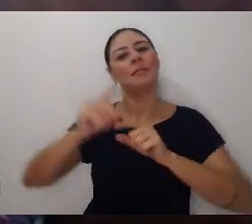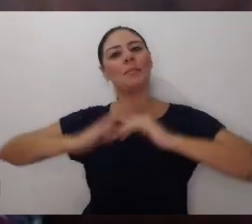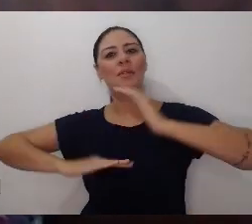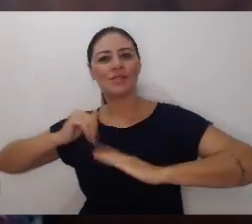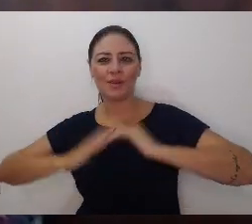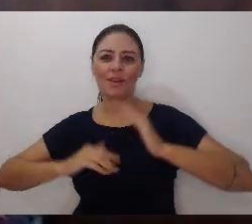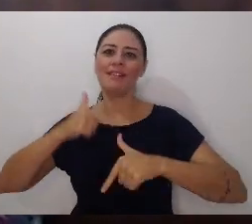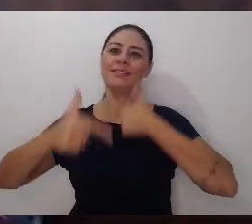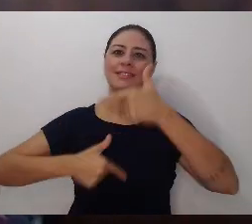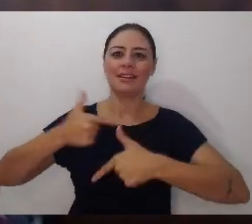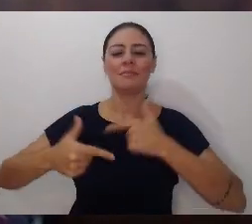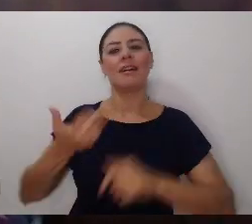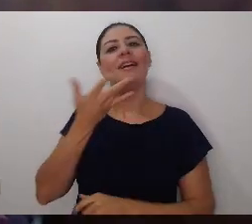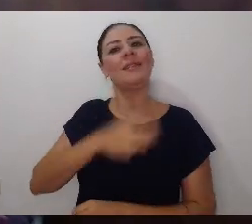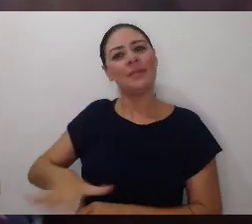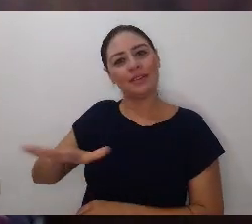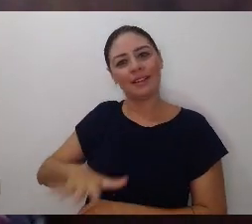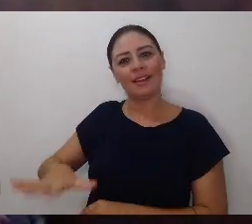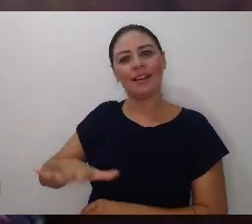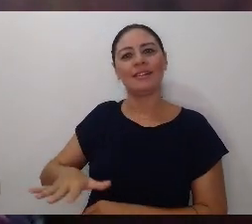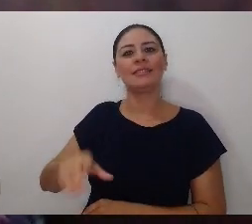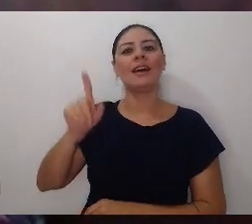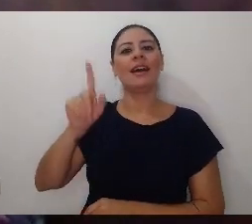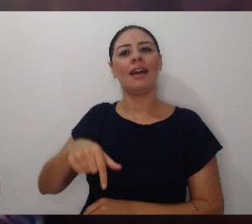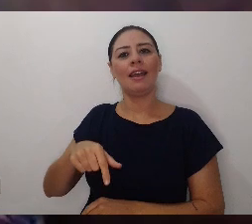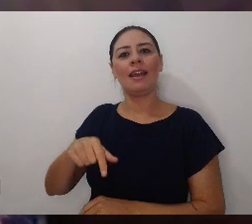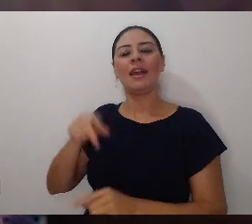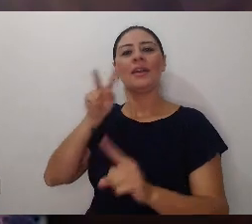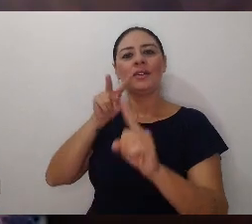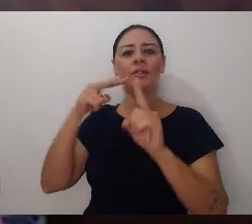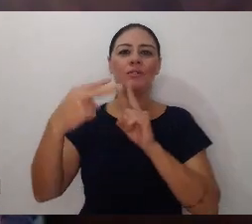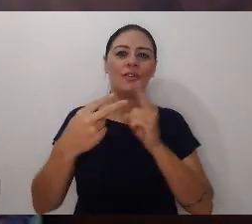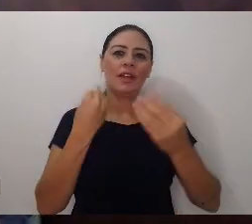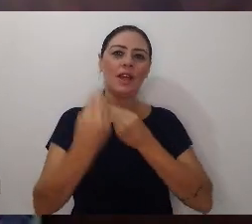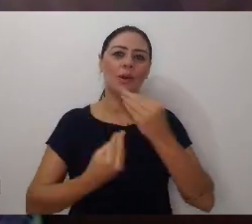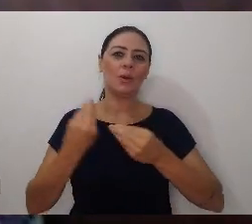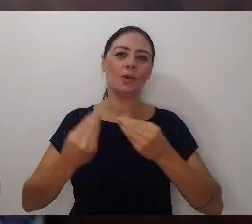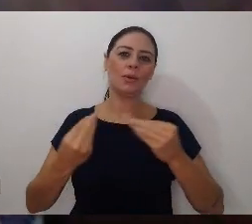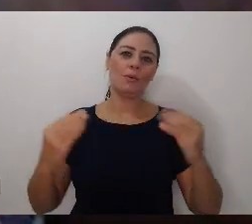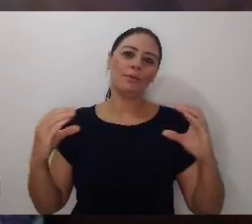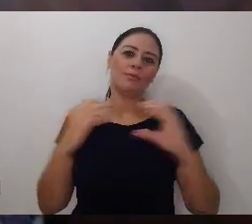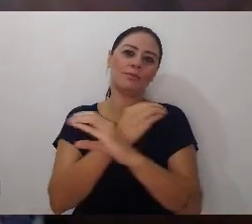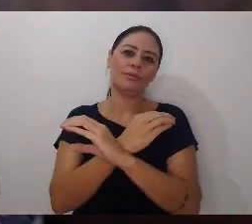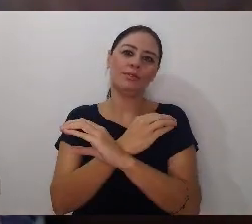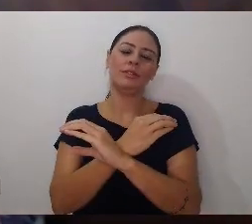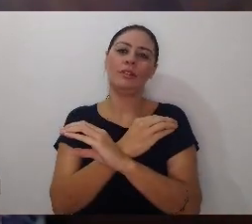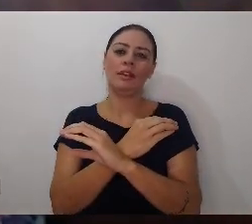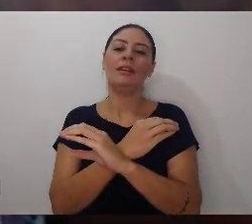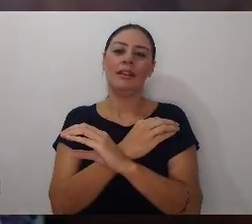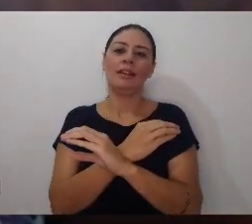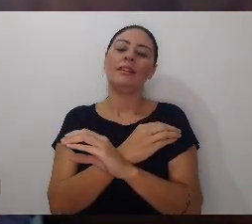nossas famílias, né, para os profissionais que trabalham com as crianças, para olhar os nossos pequenos como um todo,